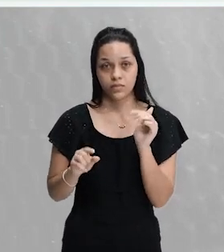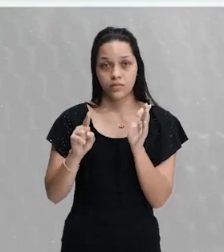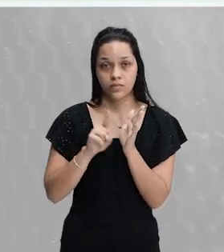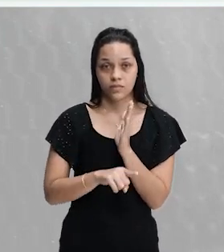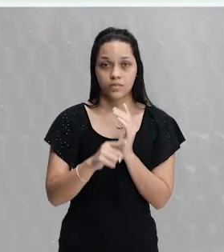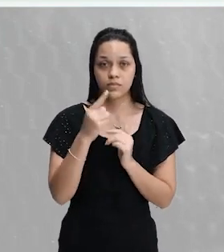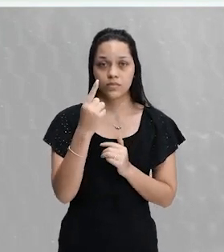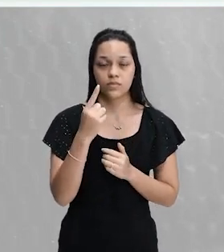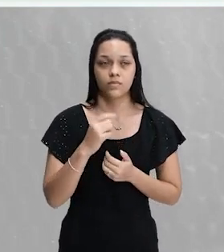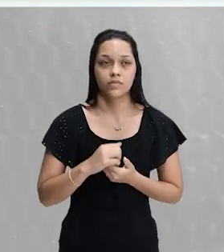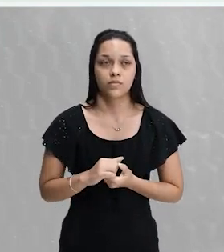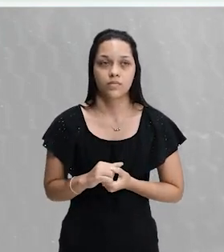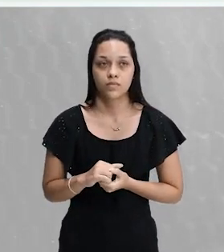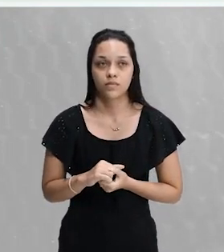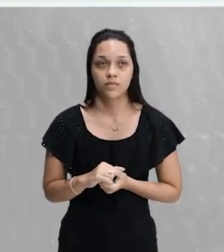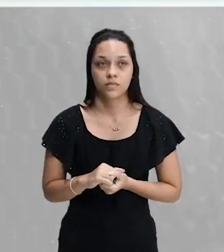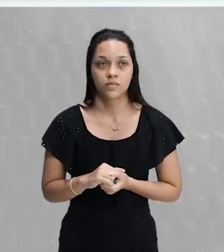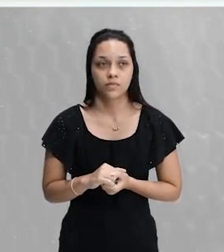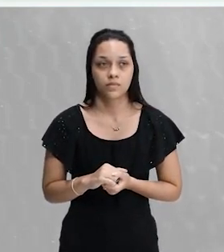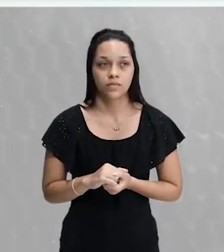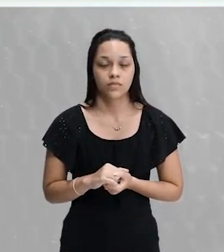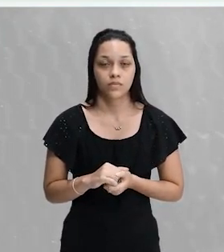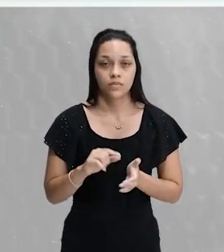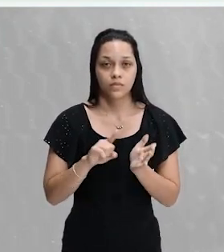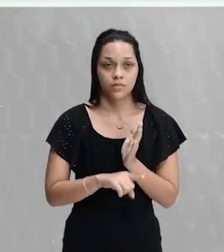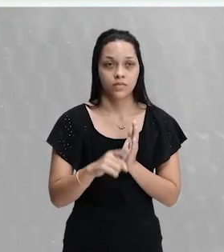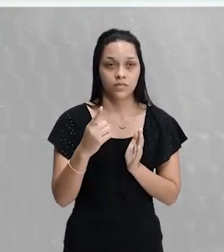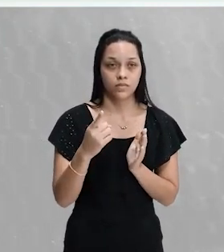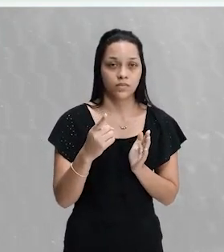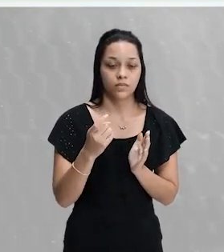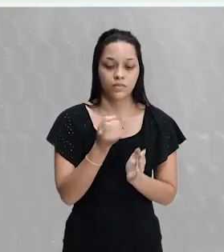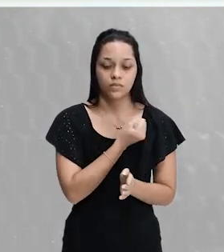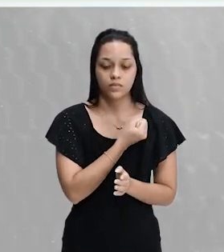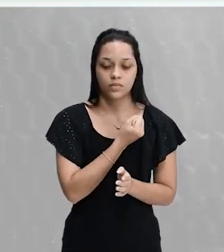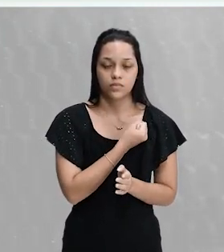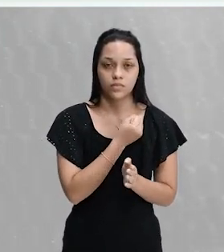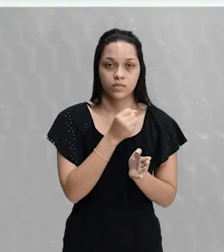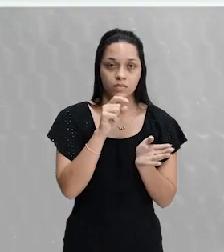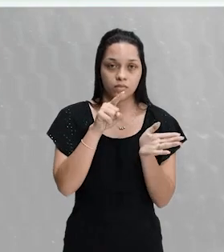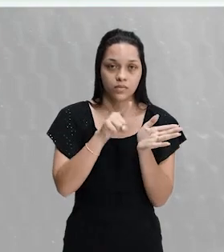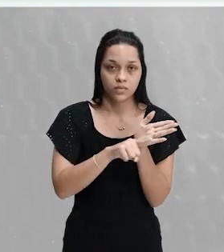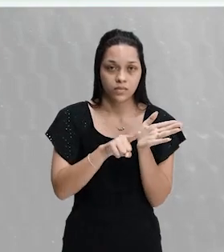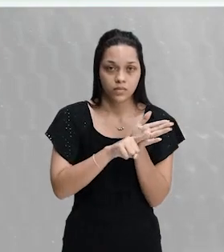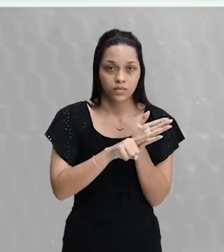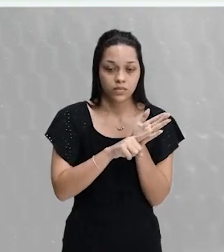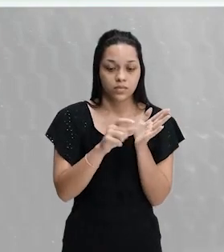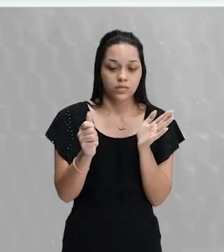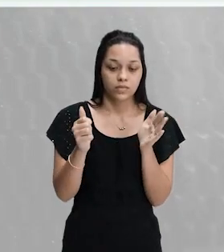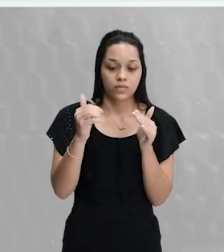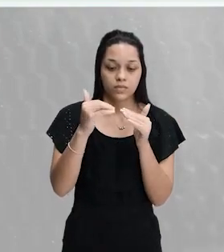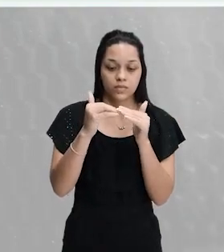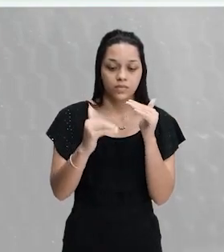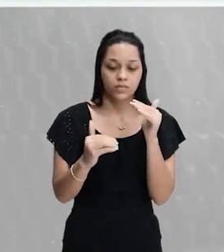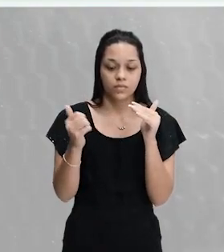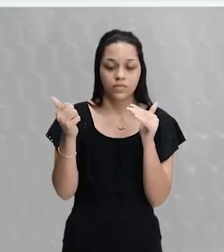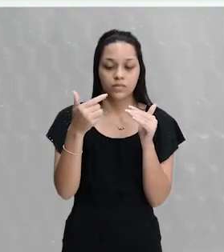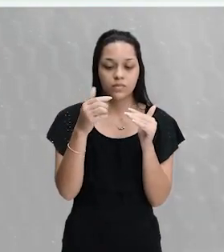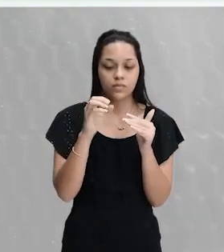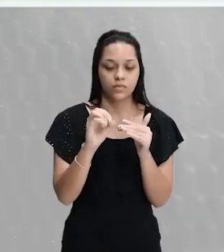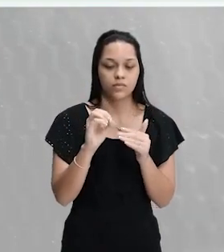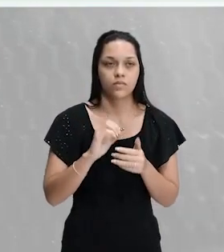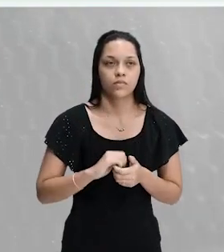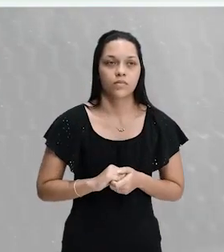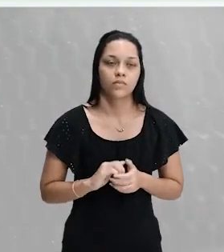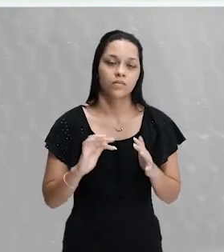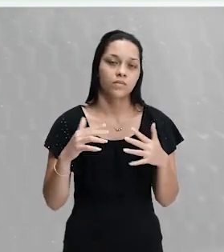menos 1. Ora, e menos 1 é um número negativo. É um número menor do que 0.